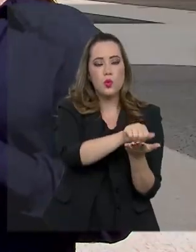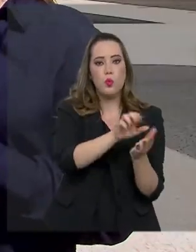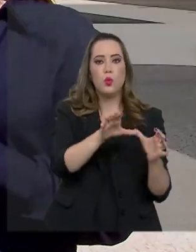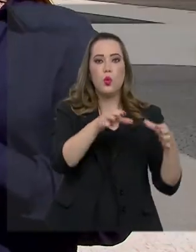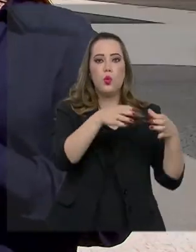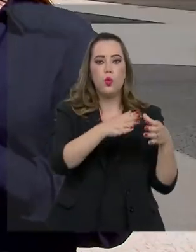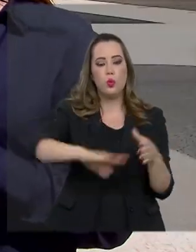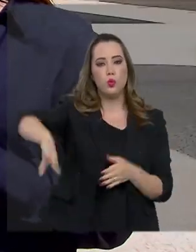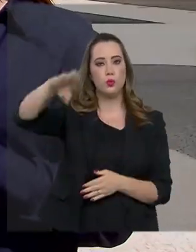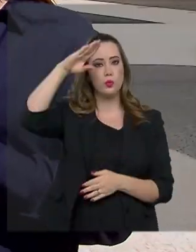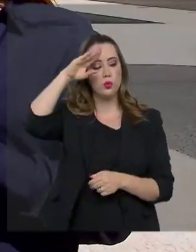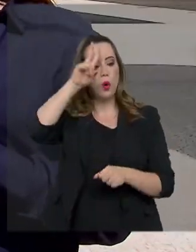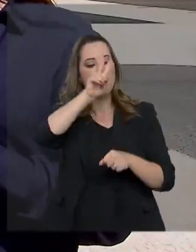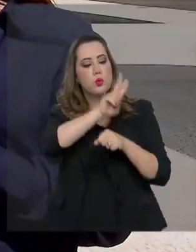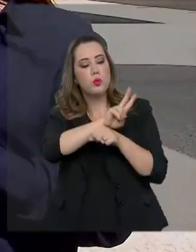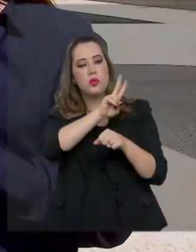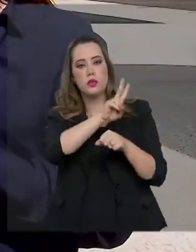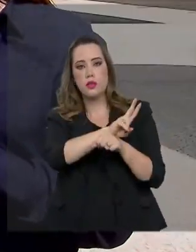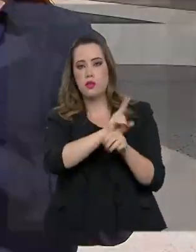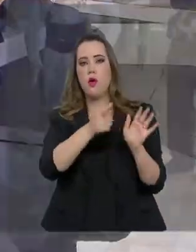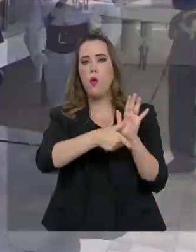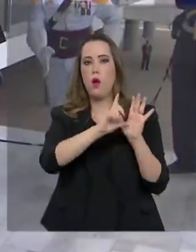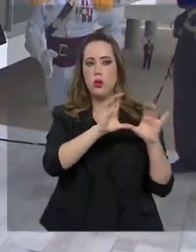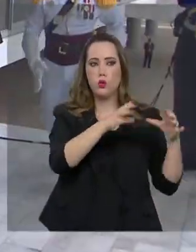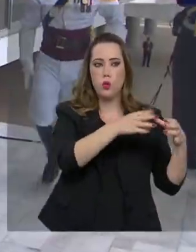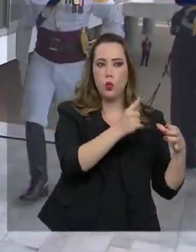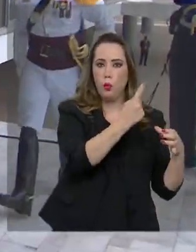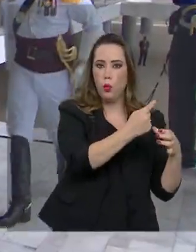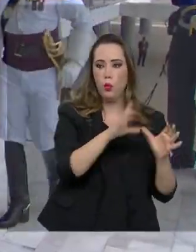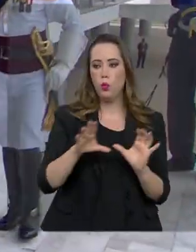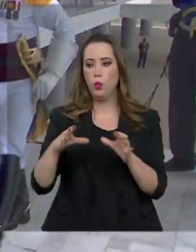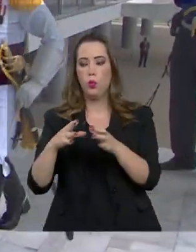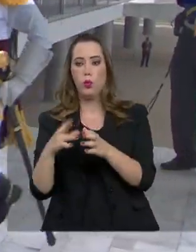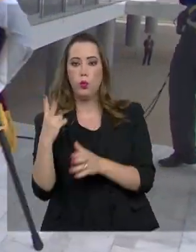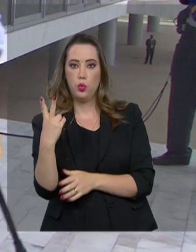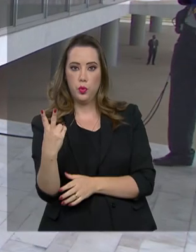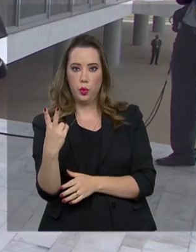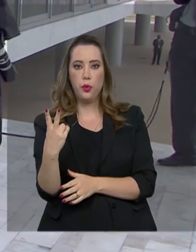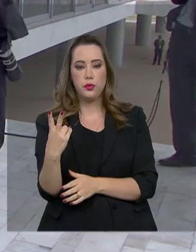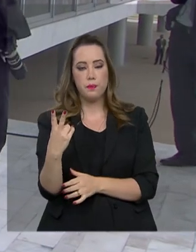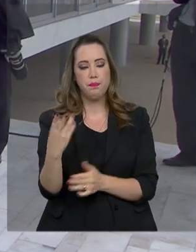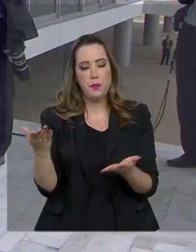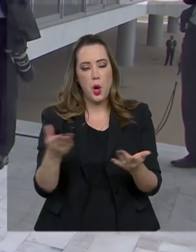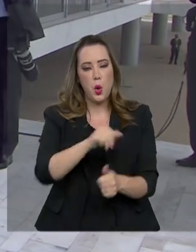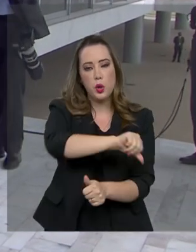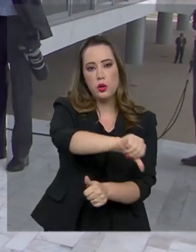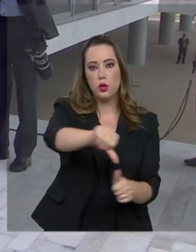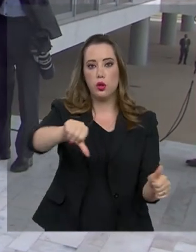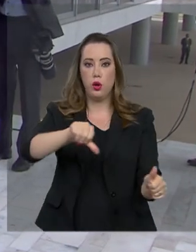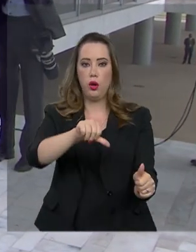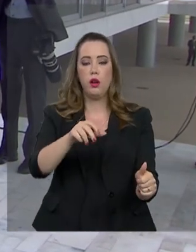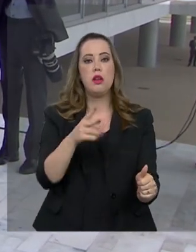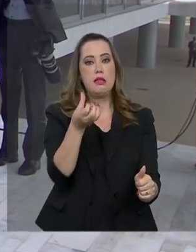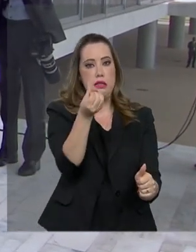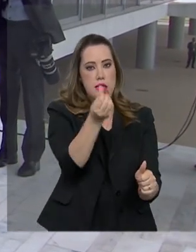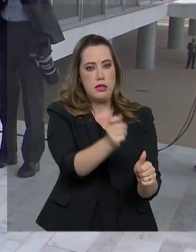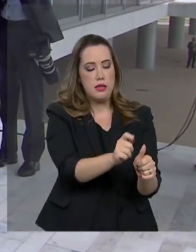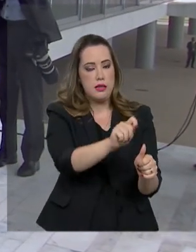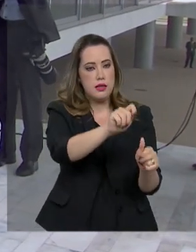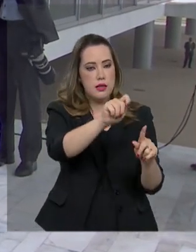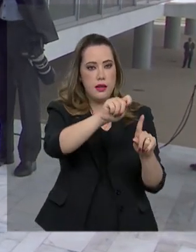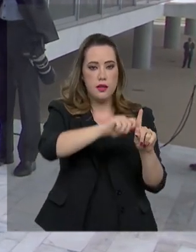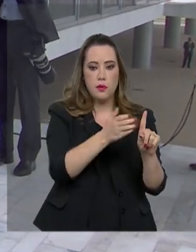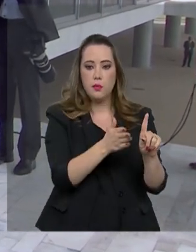que estavam com o batalhão da guarda presidencial. A troca de batalhão ocorre ainda de forma simultânea nas guardas